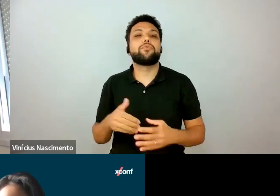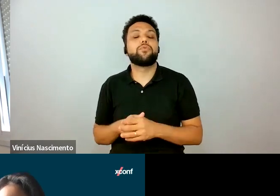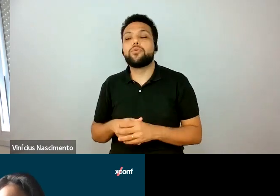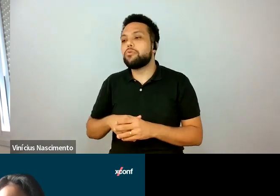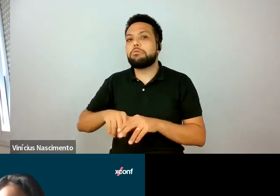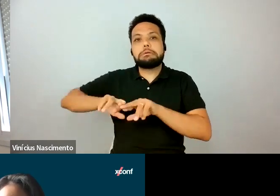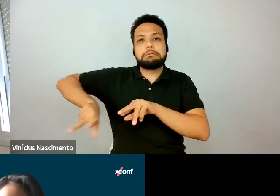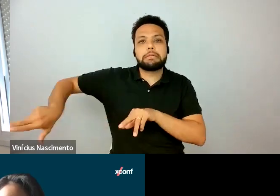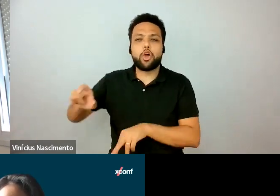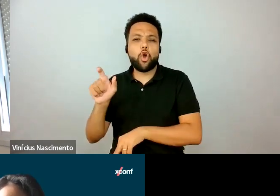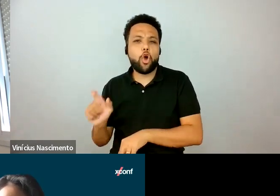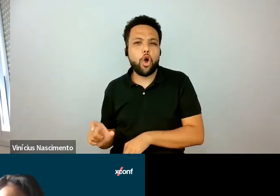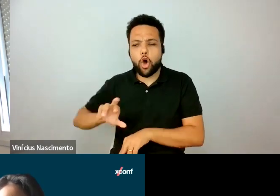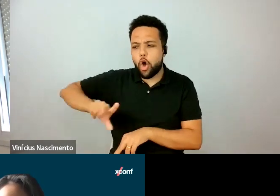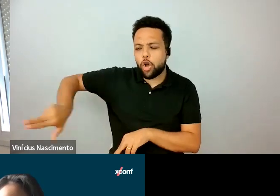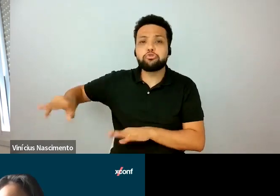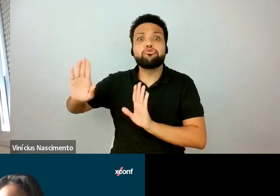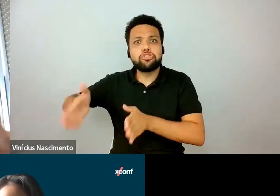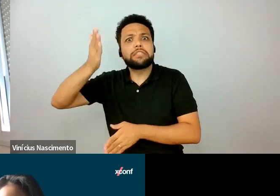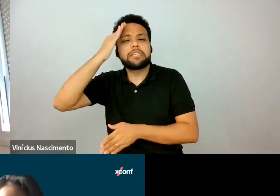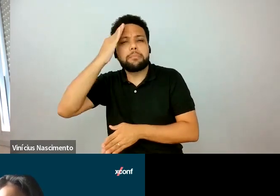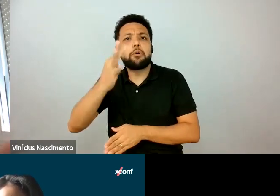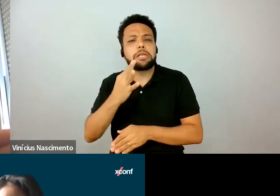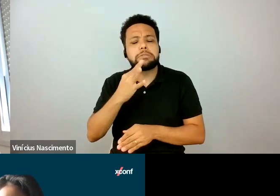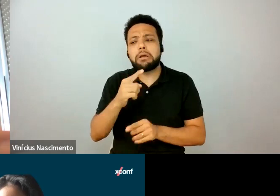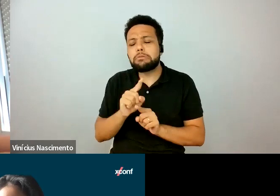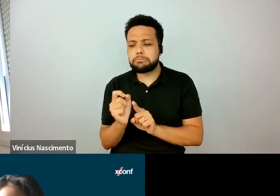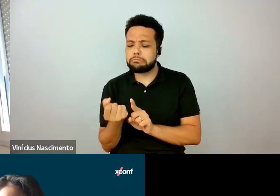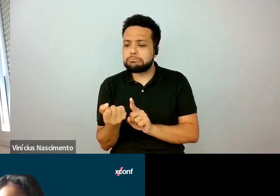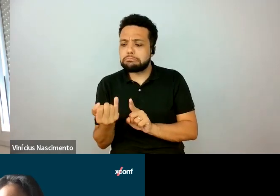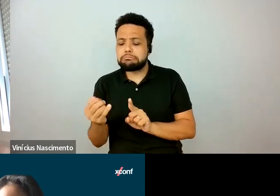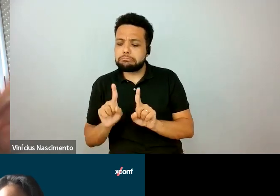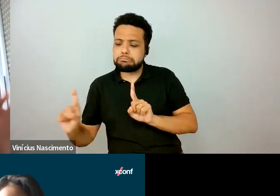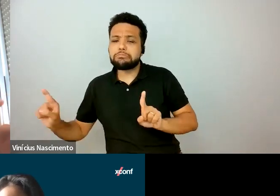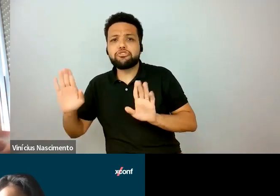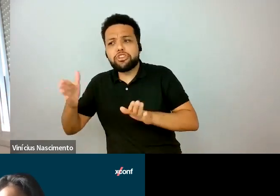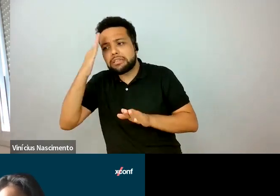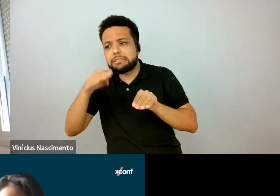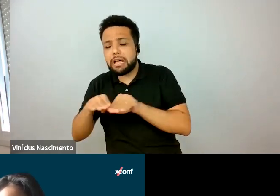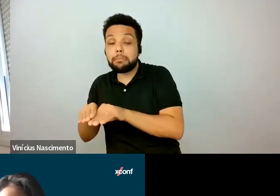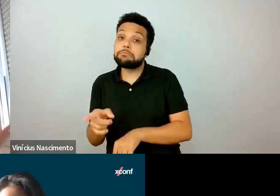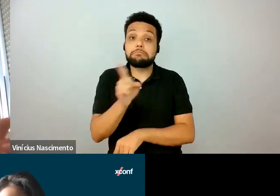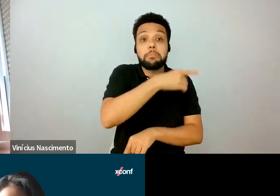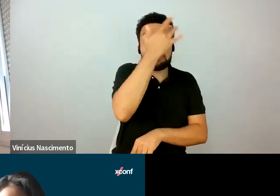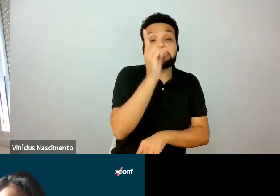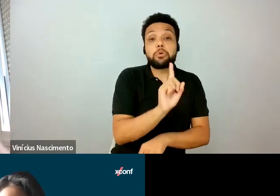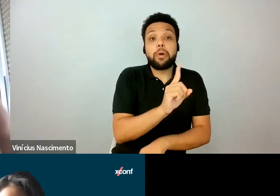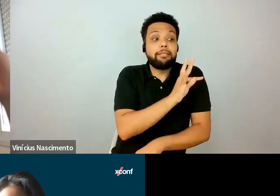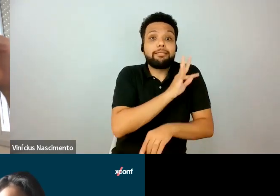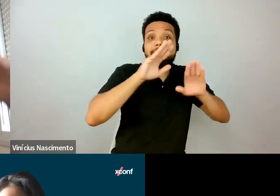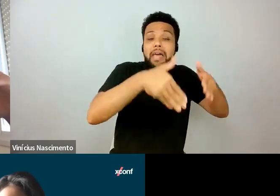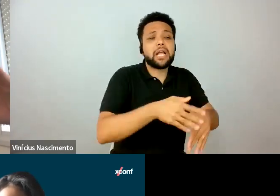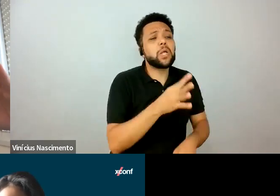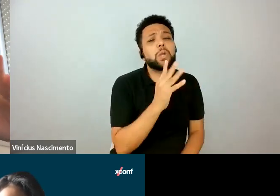de ponto de vista técnico. E talvez a pessoa não técnica, às vezes ela até conhece, mas ela está exercendo uma função não técnica. Mas a tendência é